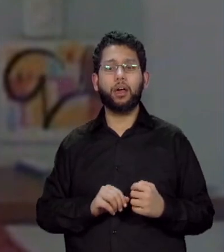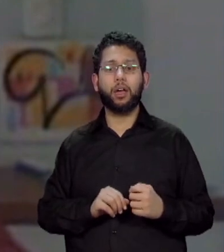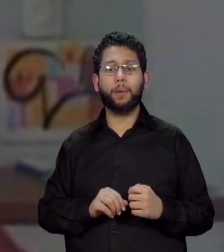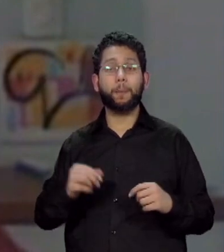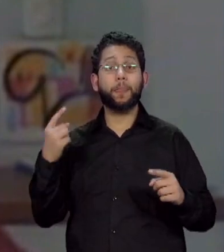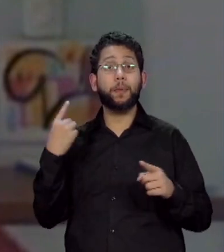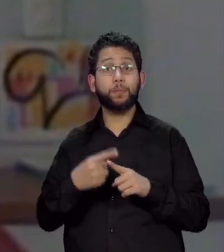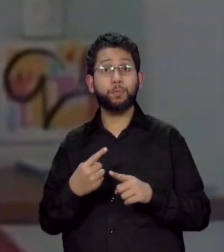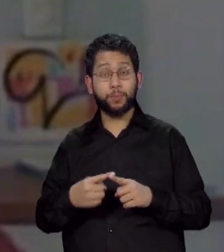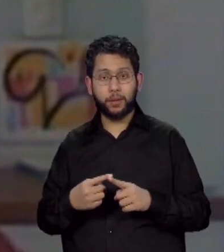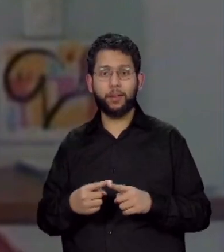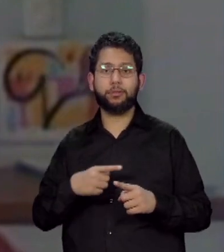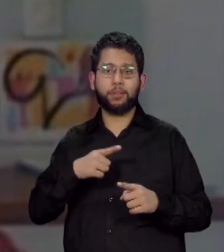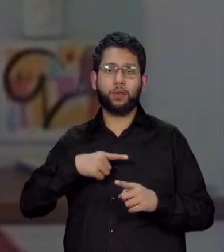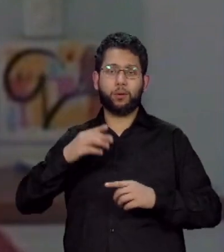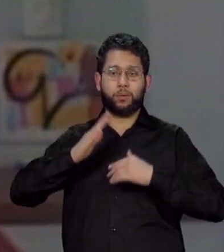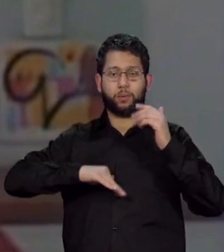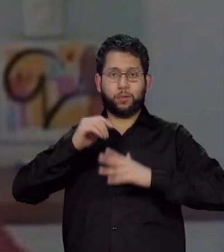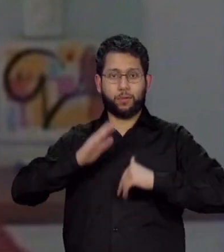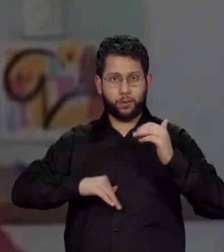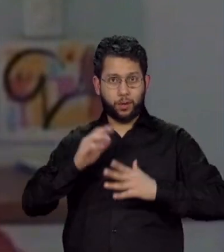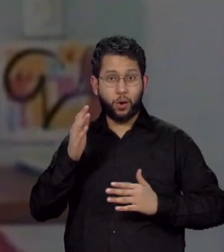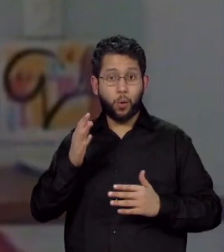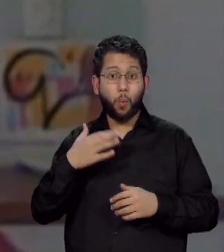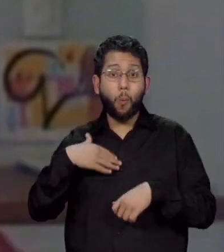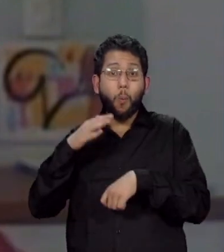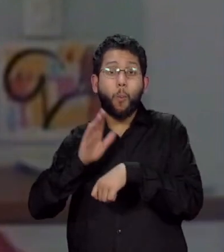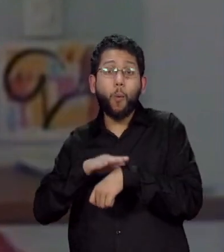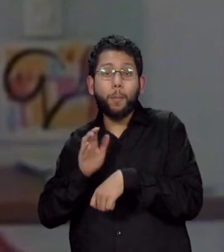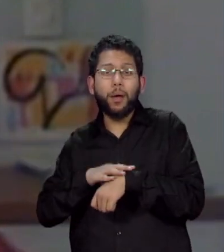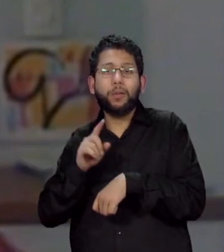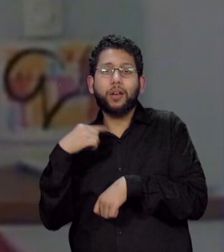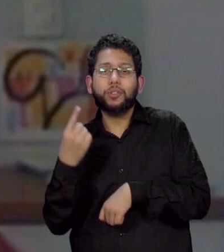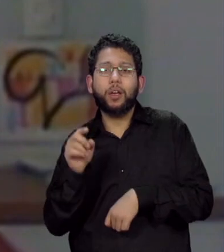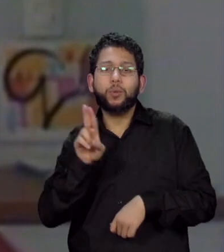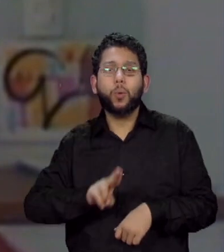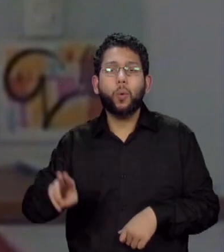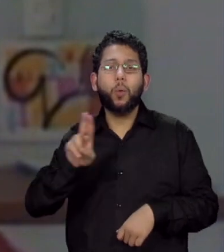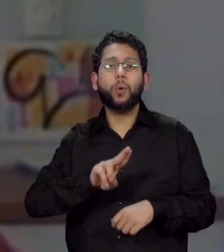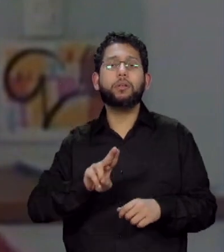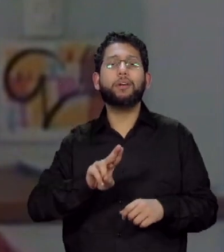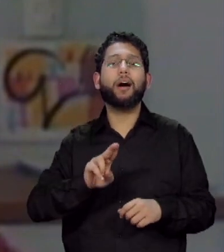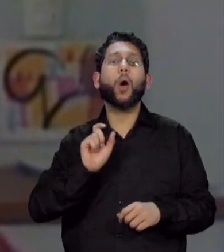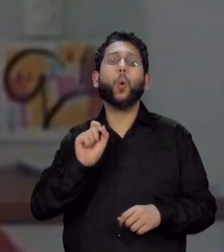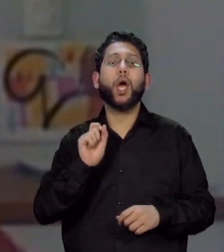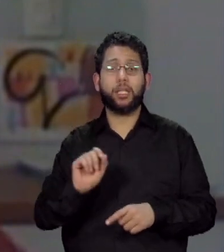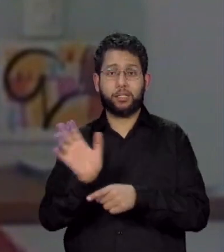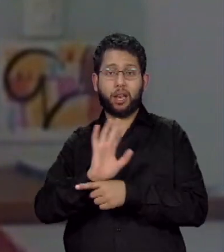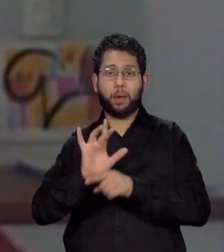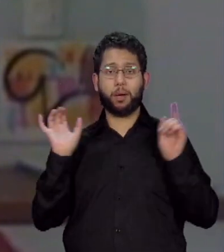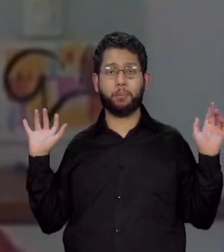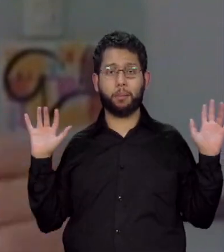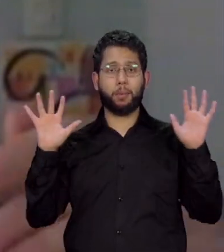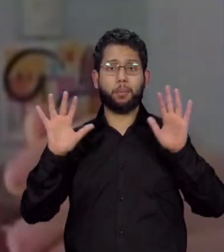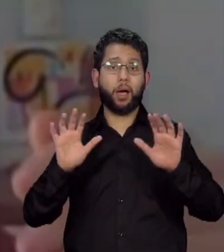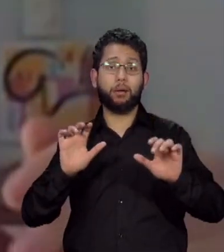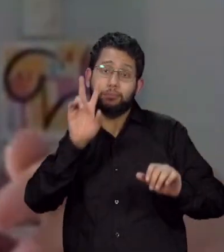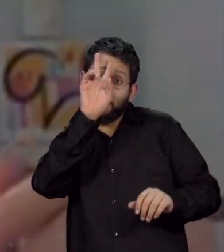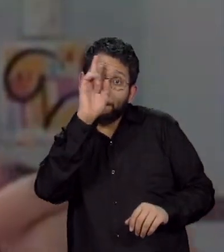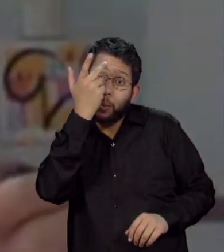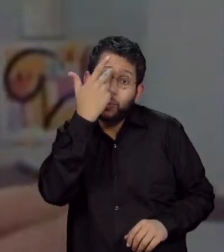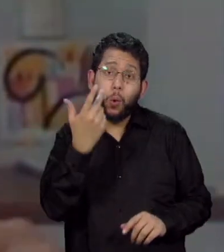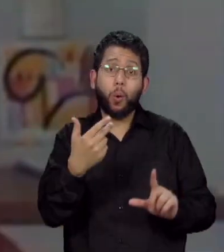de vídeo on demand, né? De um aumento de consumo através de plataformas de streaming. A gente vê